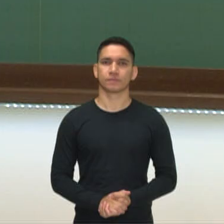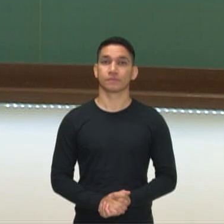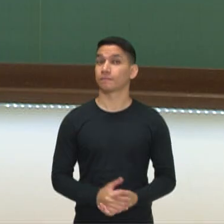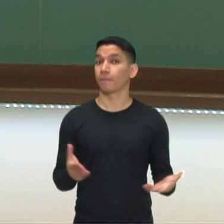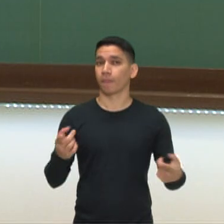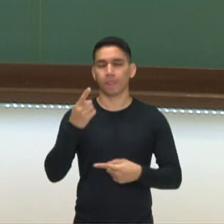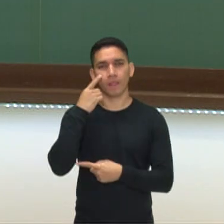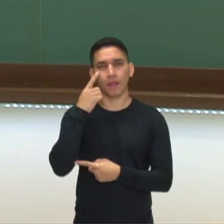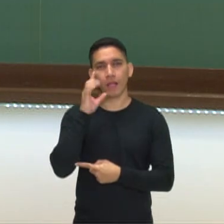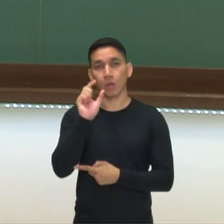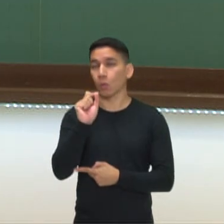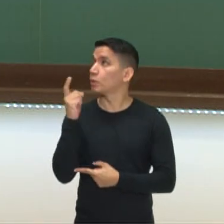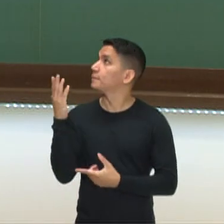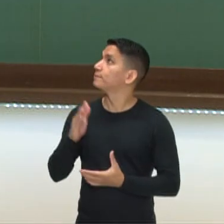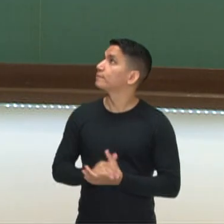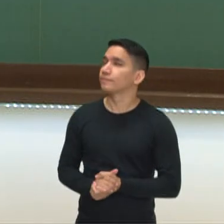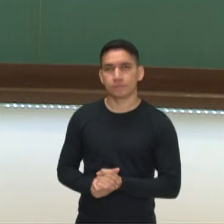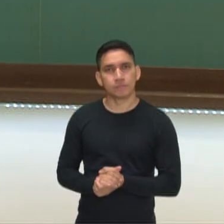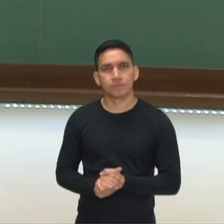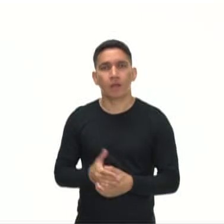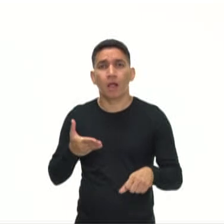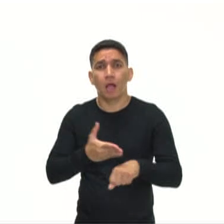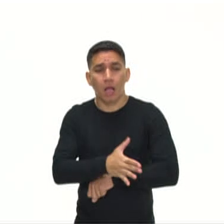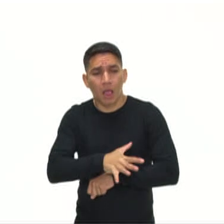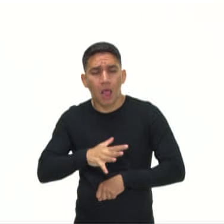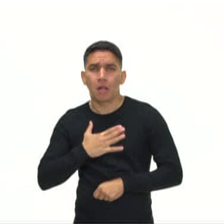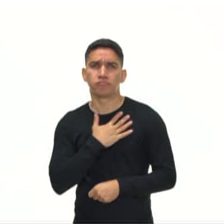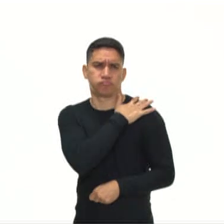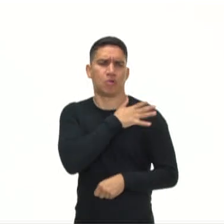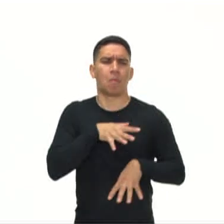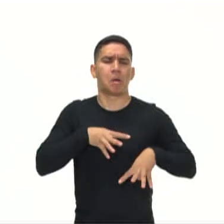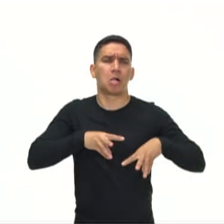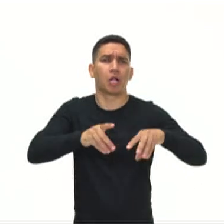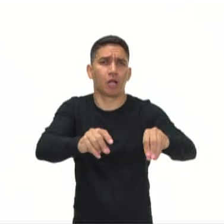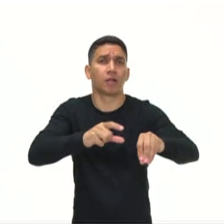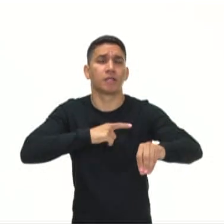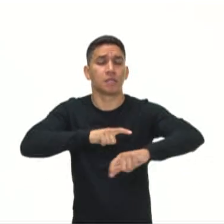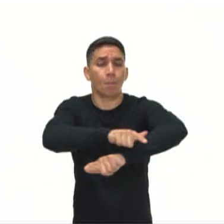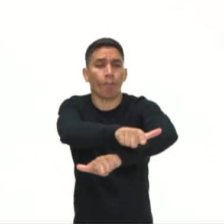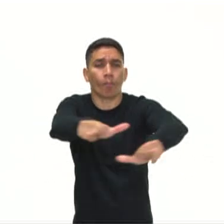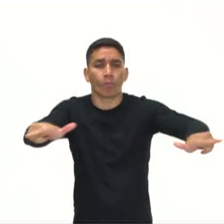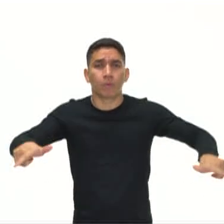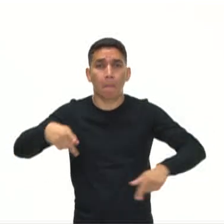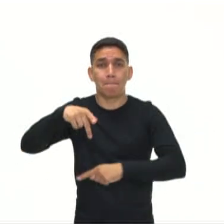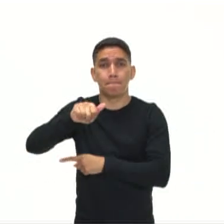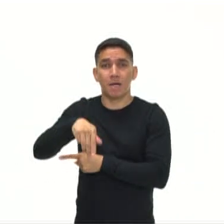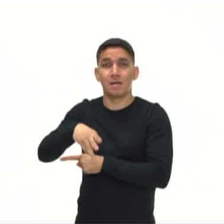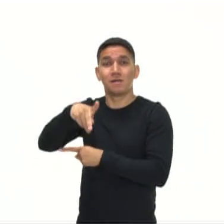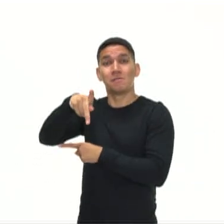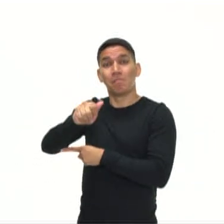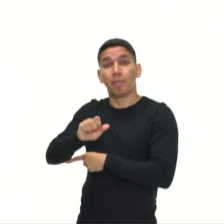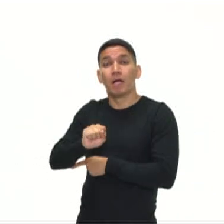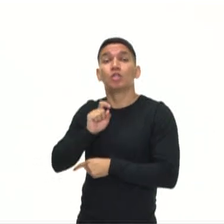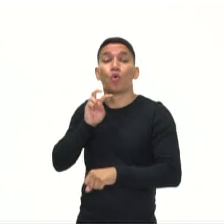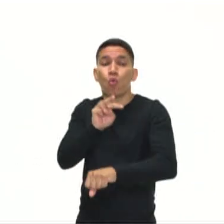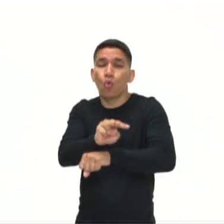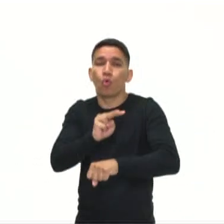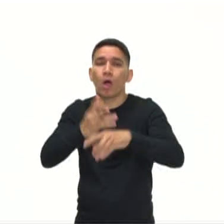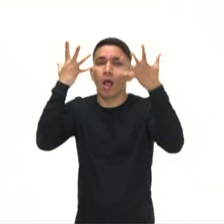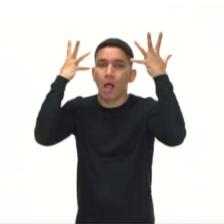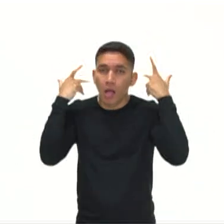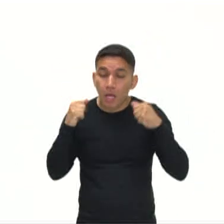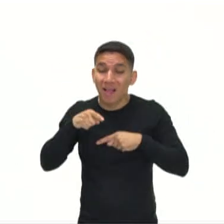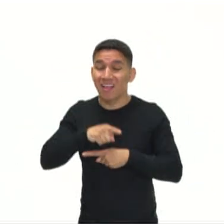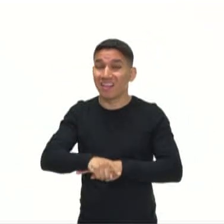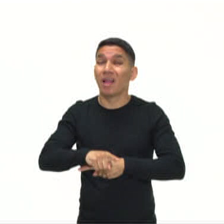Então vamos lá. A campanha do deserto gerou espaço de terras nos pampas para pecuária. Contudo, tal espaço se deu através